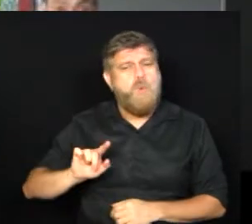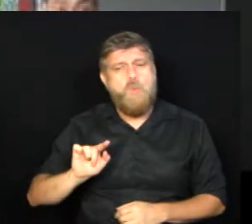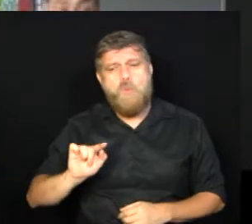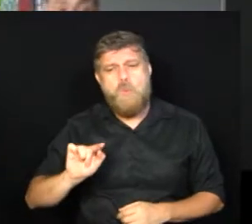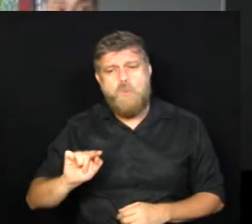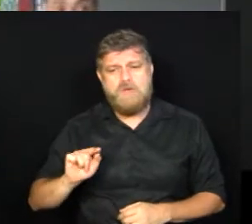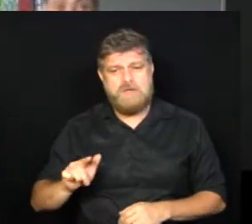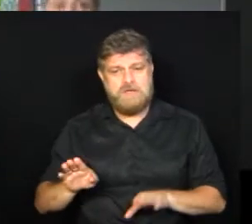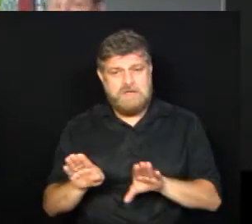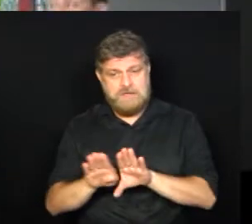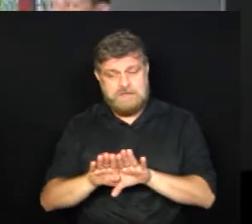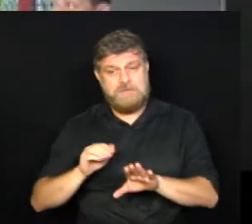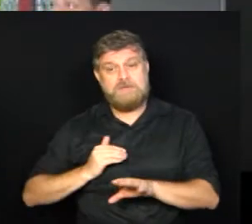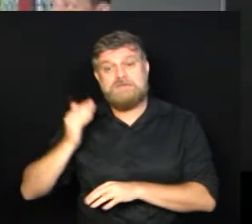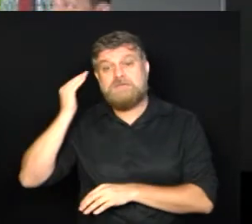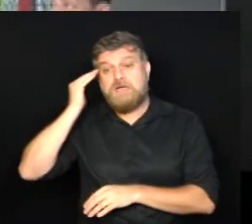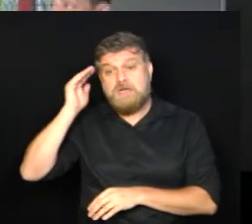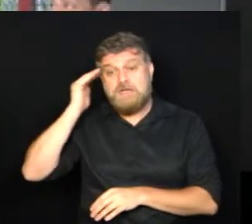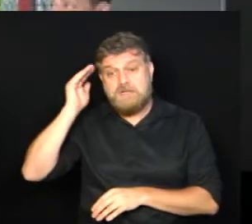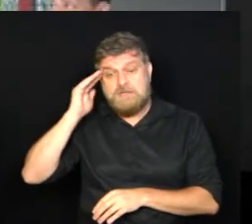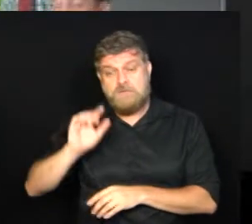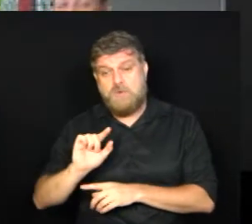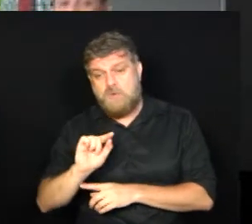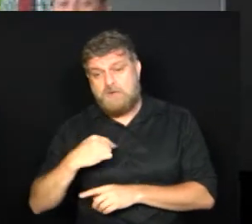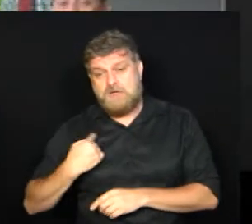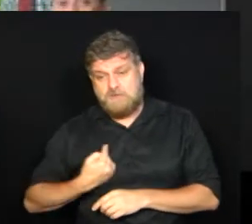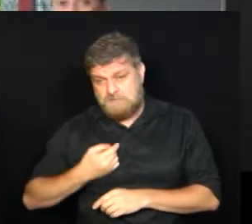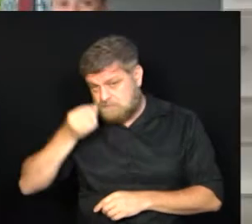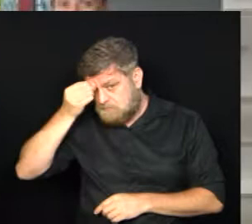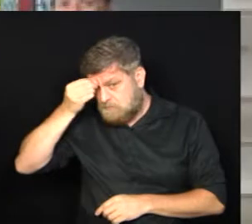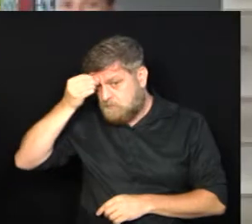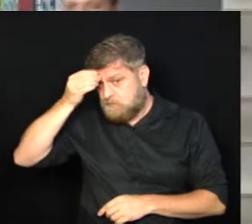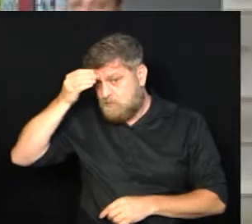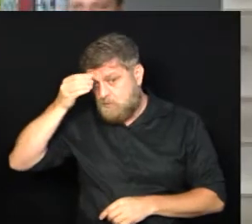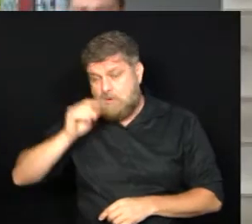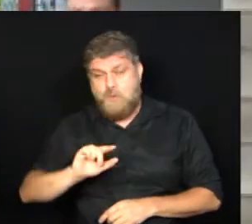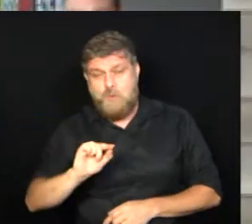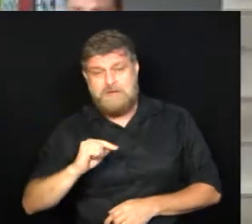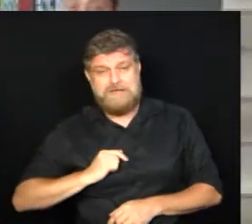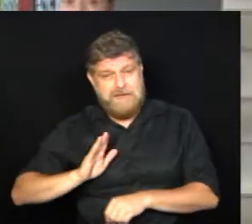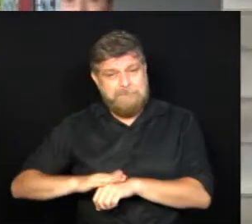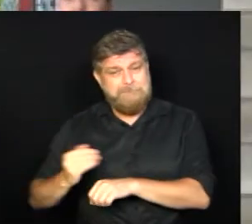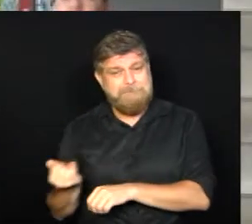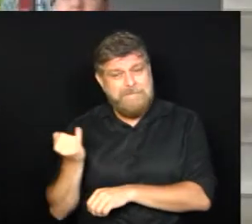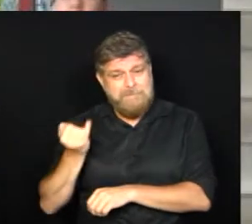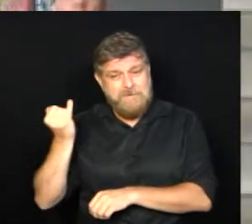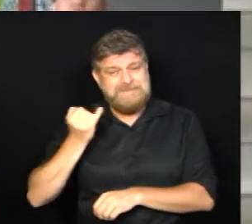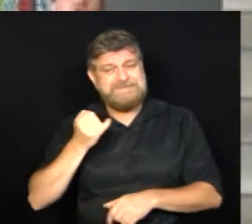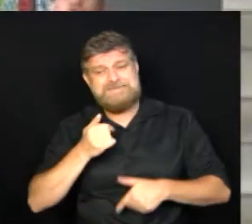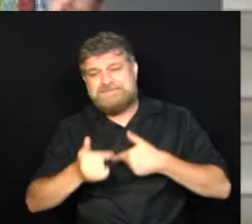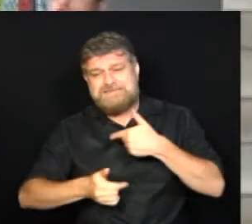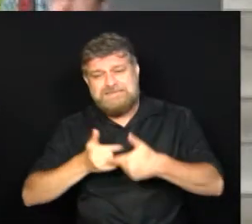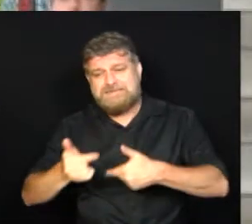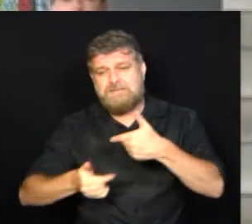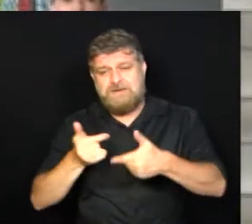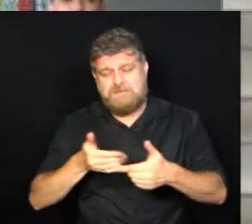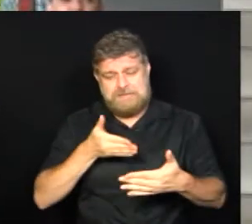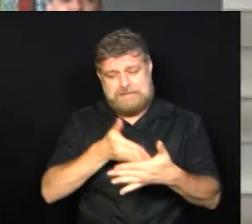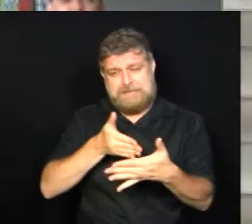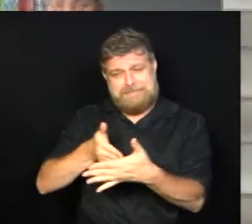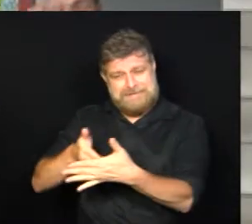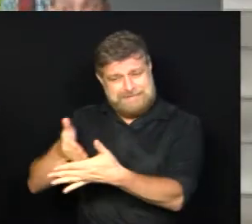nós também entendemos, com o conhecimento acumulado, que mais importante do que trabalhar com